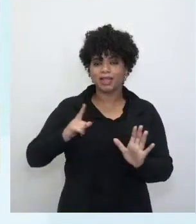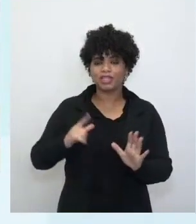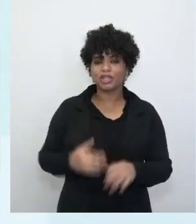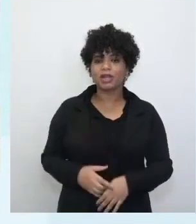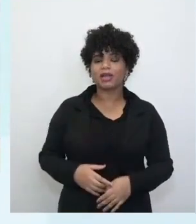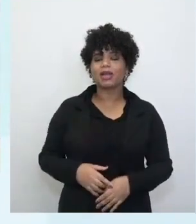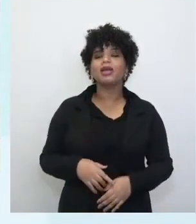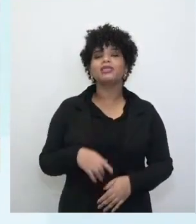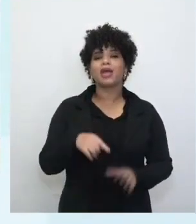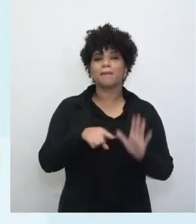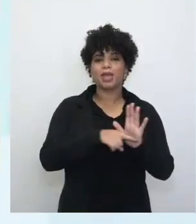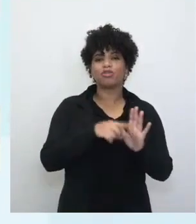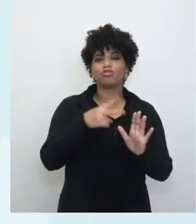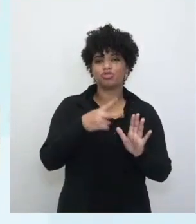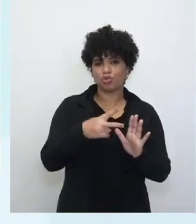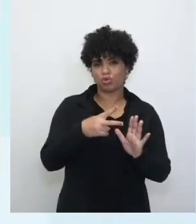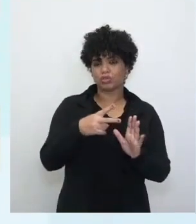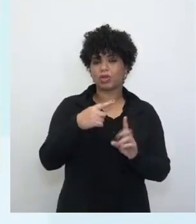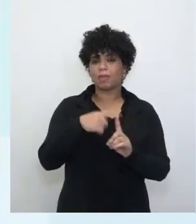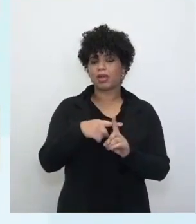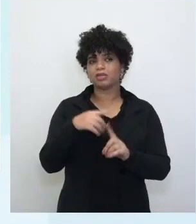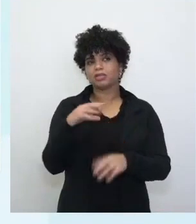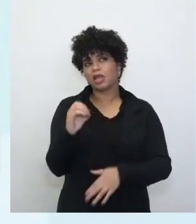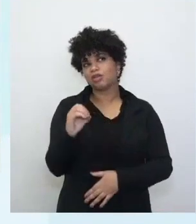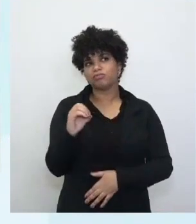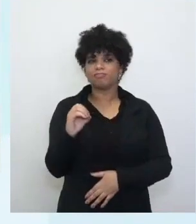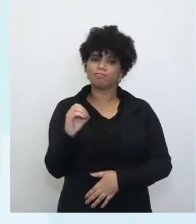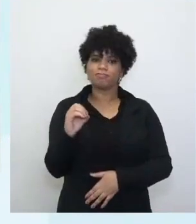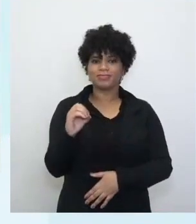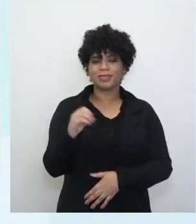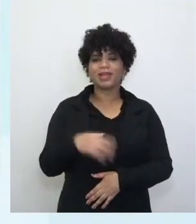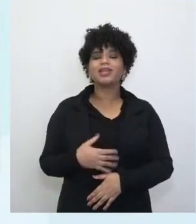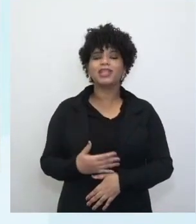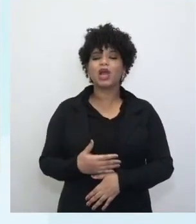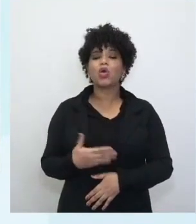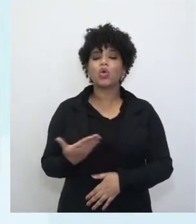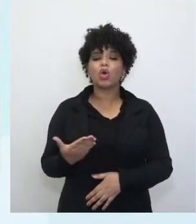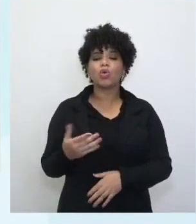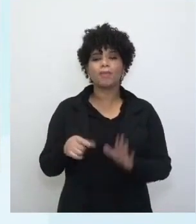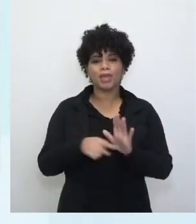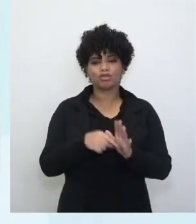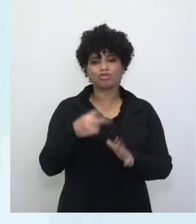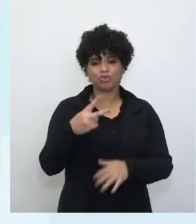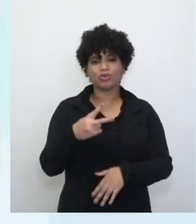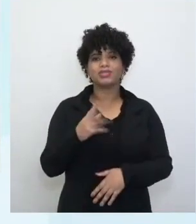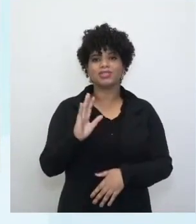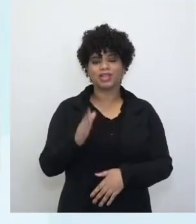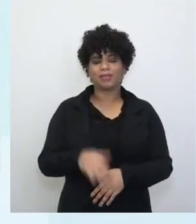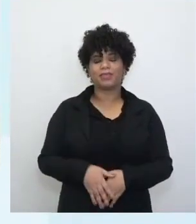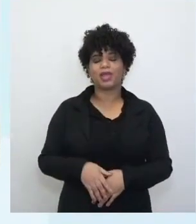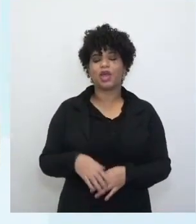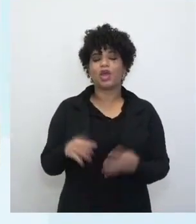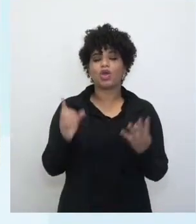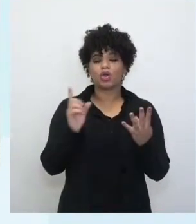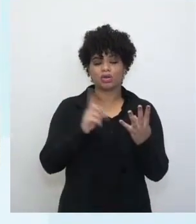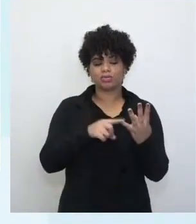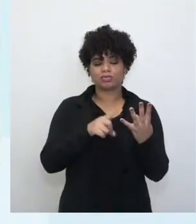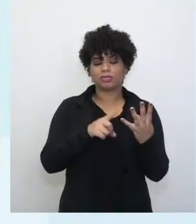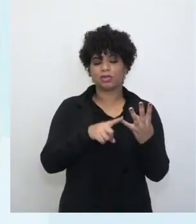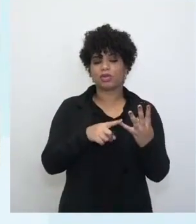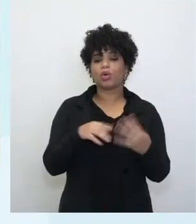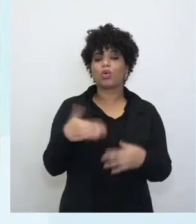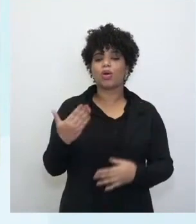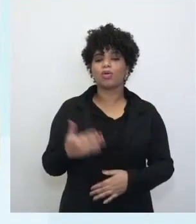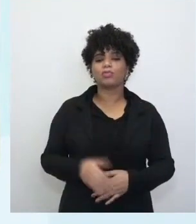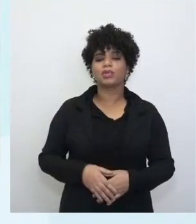Menos 2 somado com 0. Devo 2, não tenho nada, fico devendo 2. Descobri meu último coeficiente do Q de x. Ele